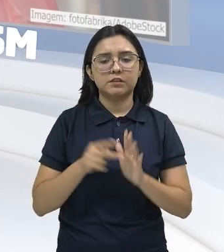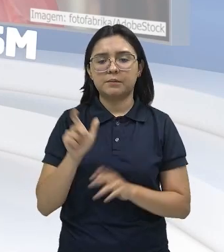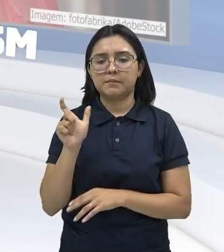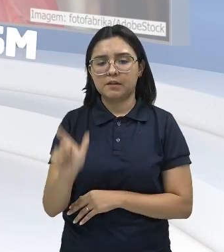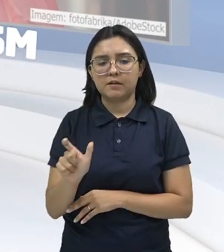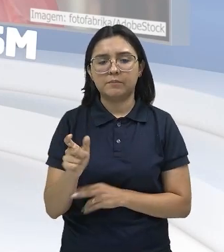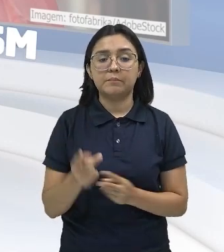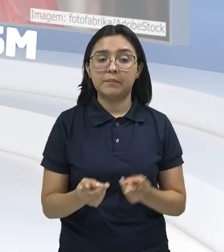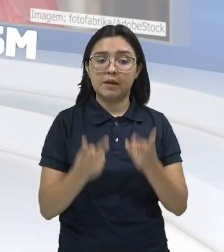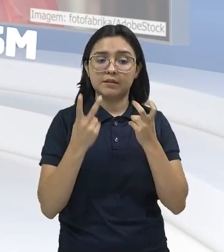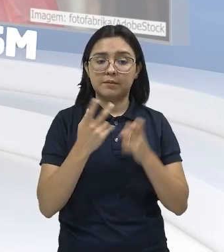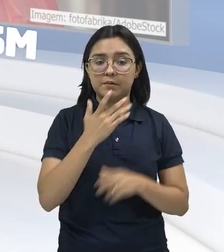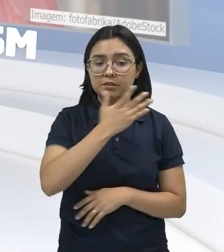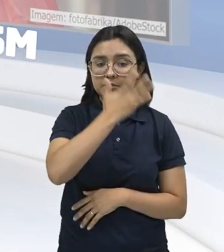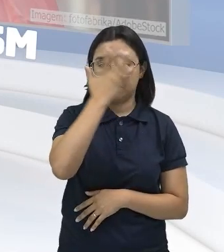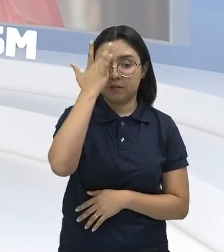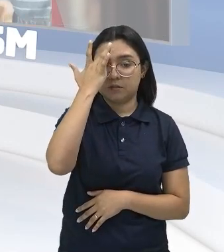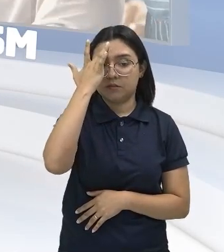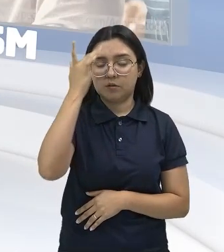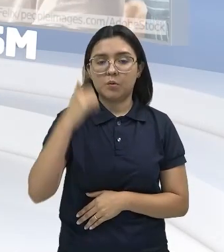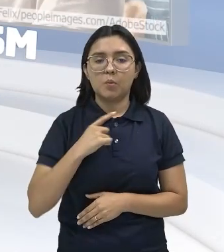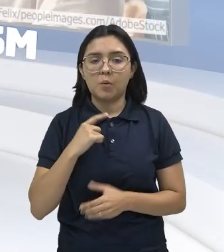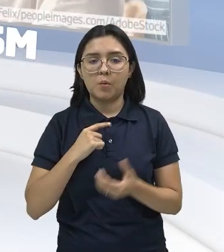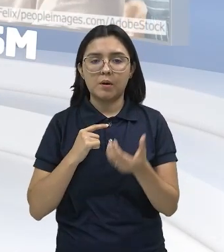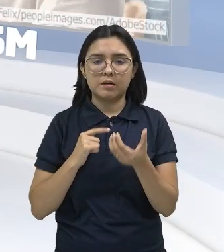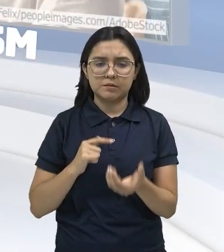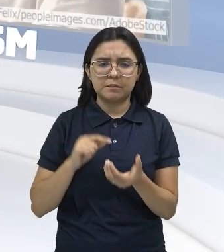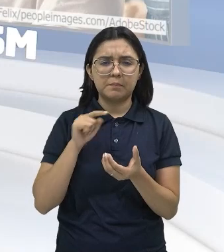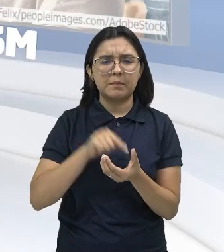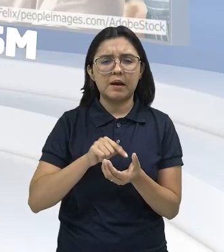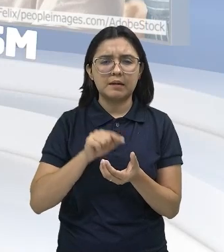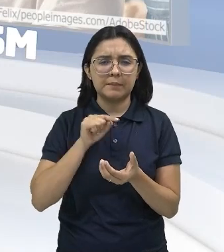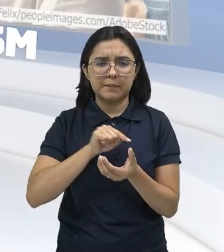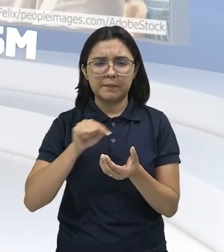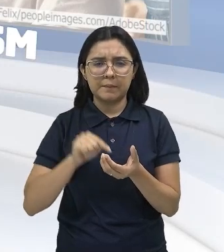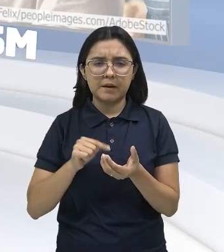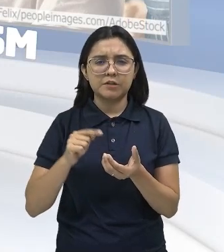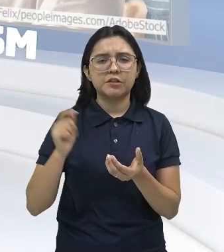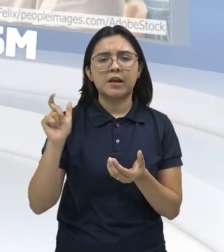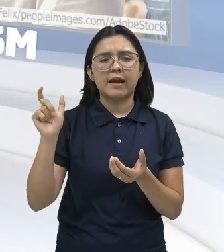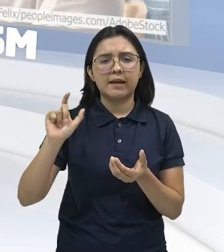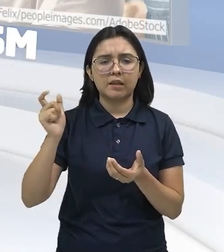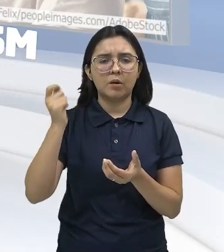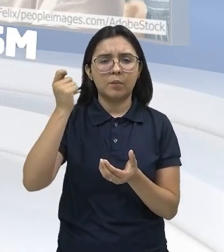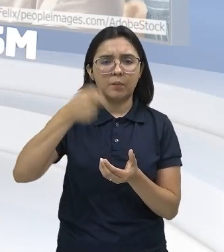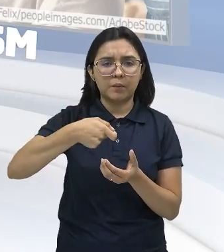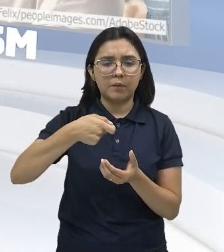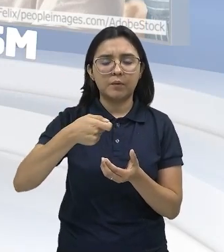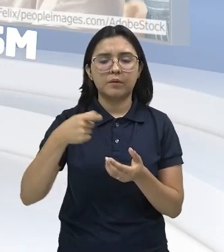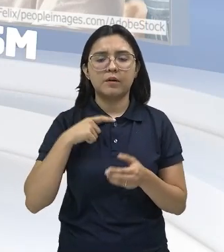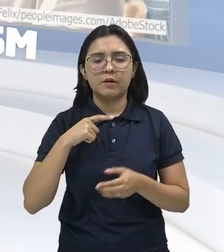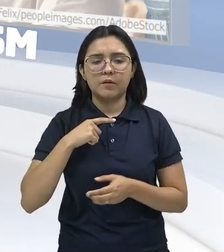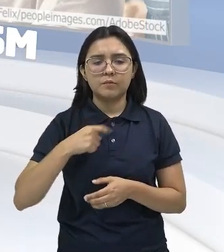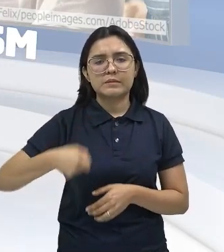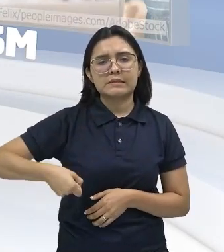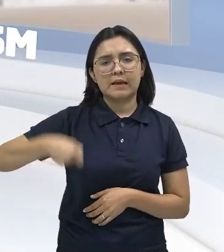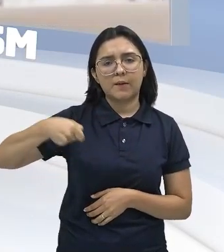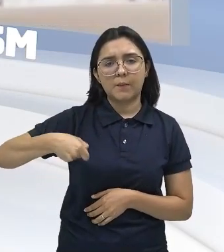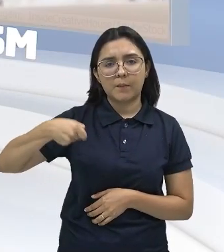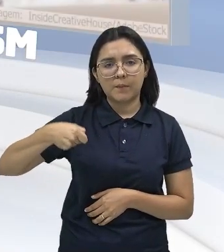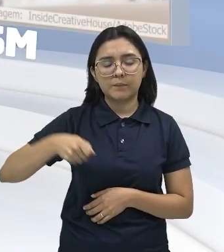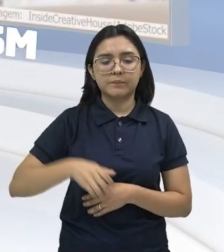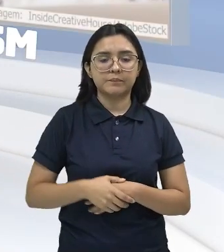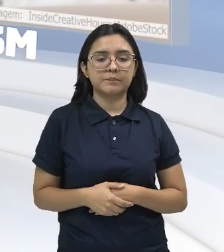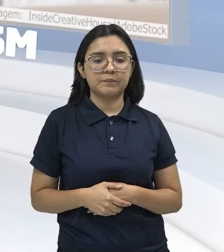pessoas aqui com as maquininhas, né, de cartão de crédito. Viram as pessoas com várias sacolas.